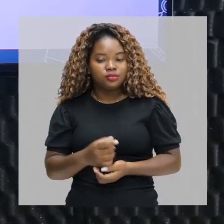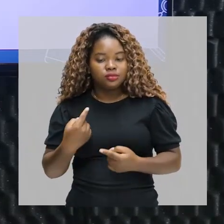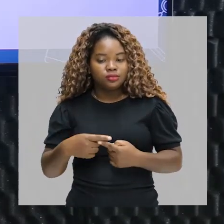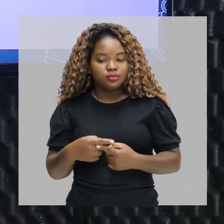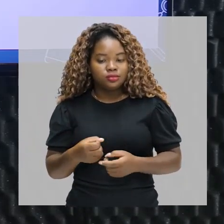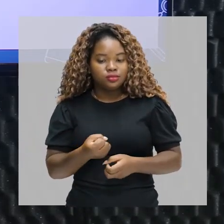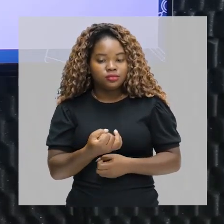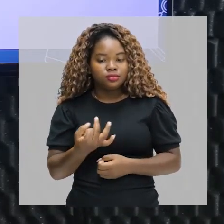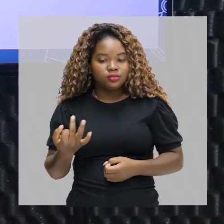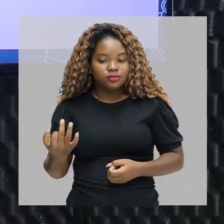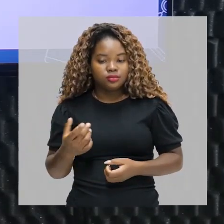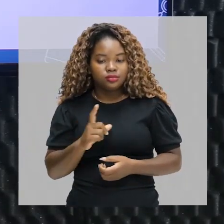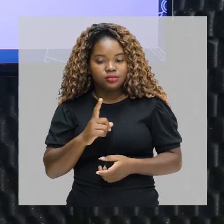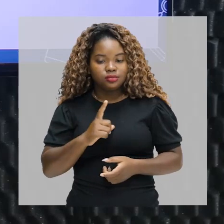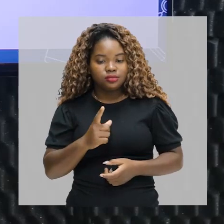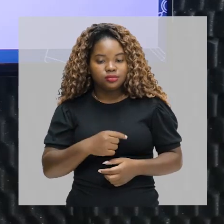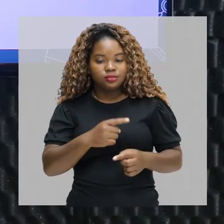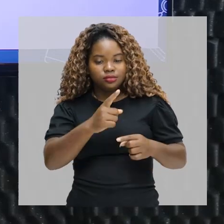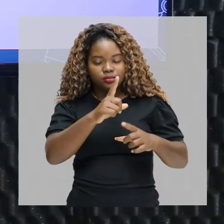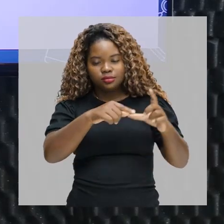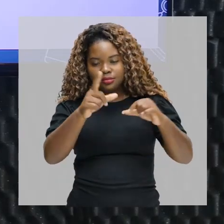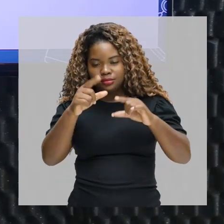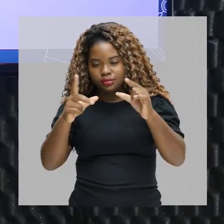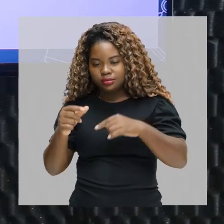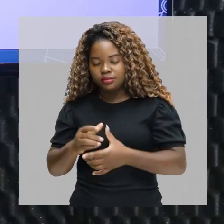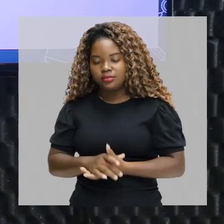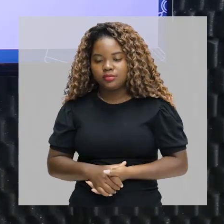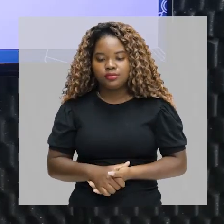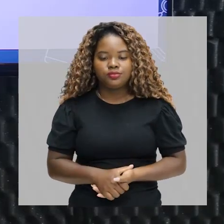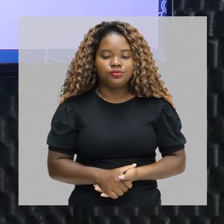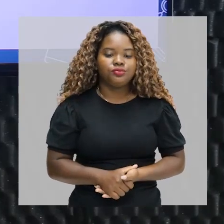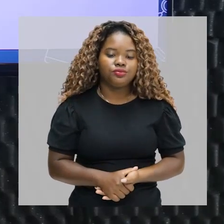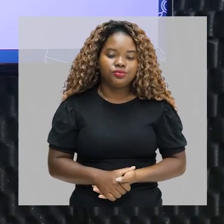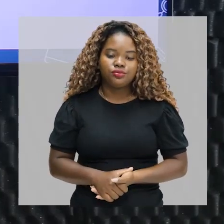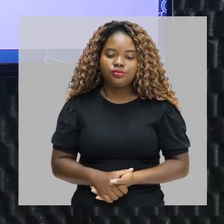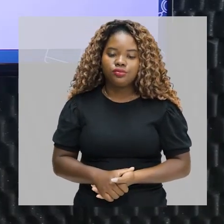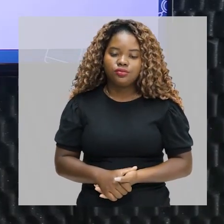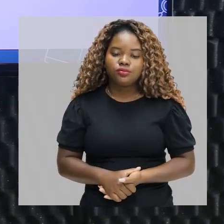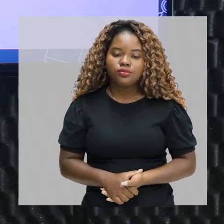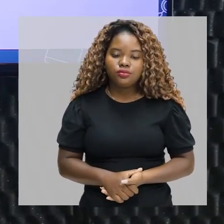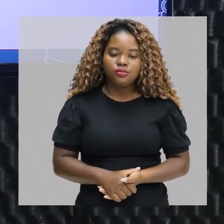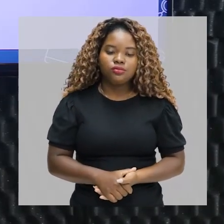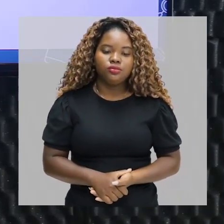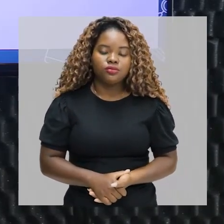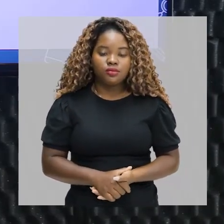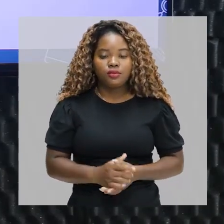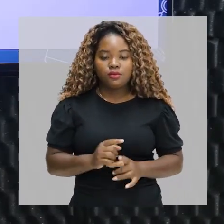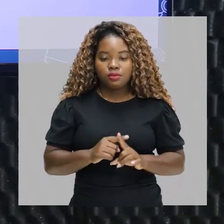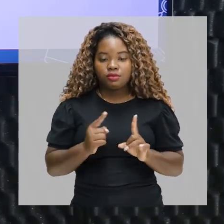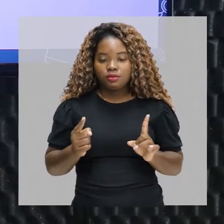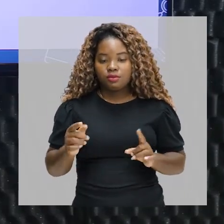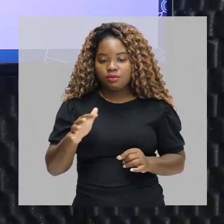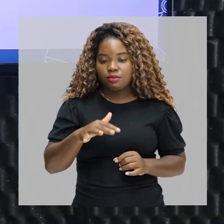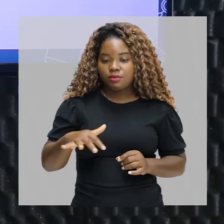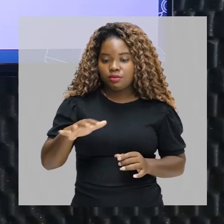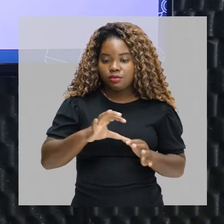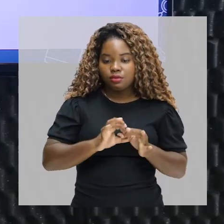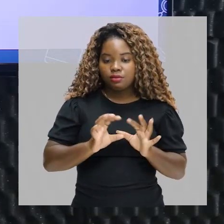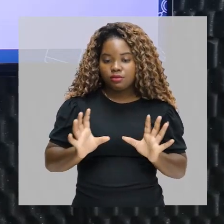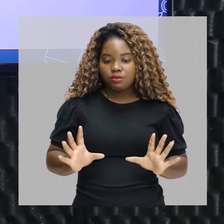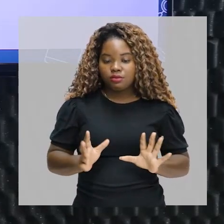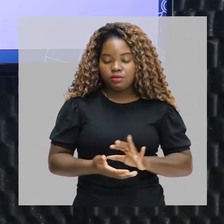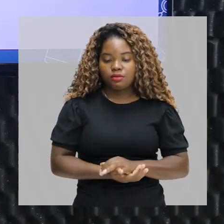quantidade de fluido que tem ali, né? Da quantidade de matéria que tem ali, tá certo? Mas, no espaço livre,